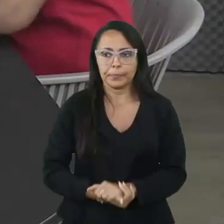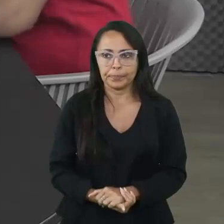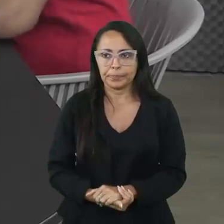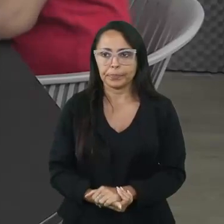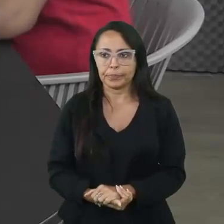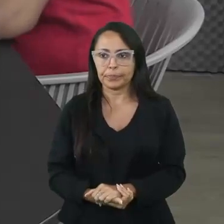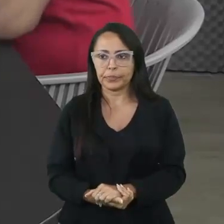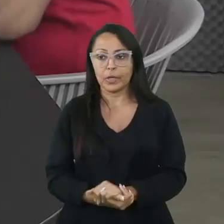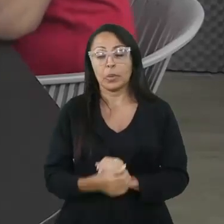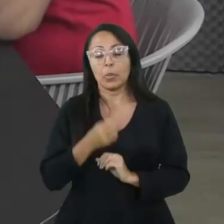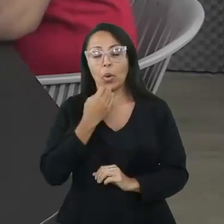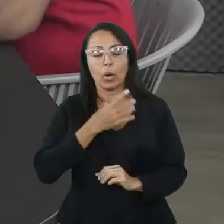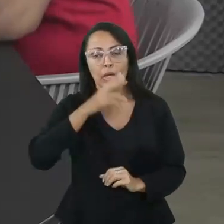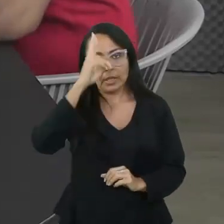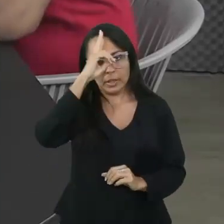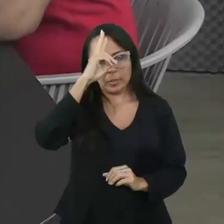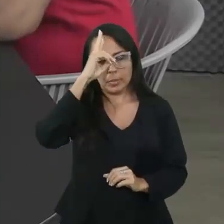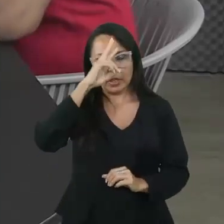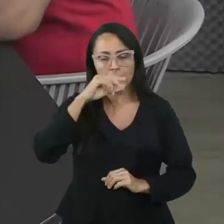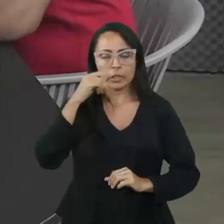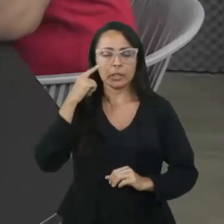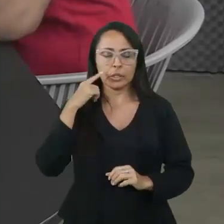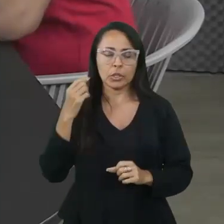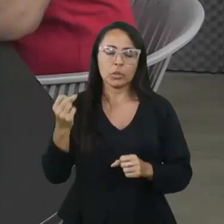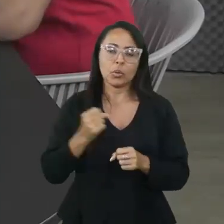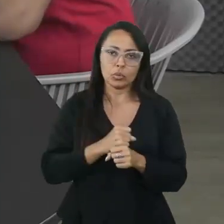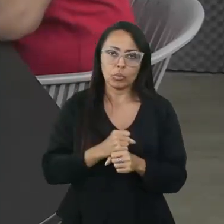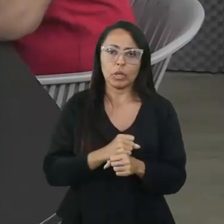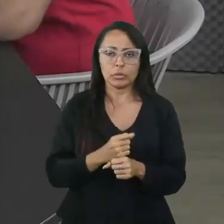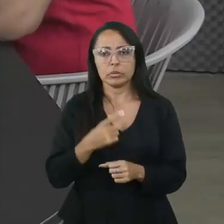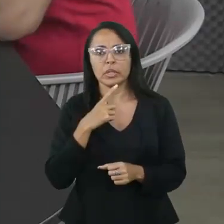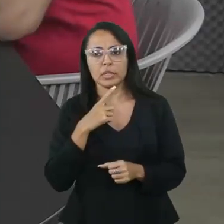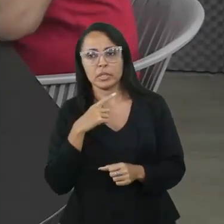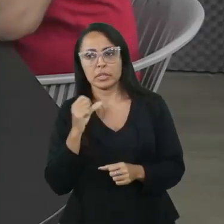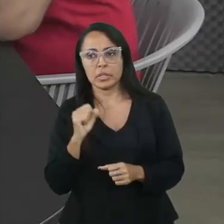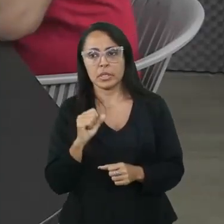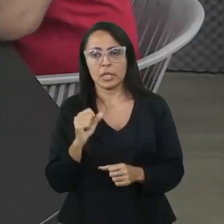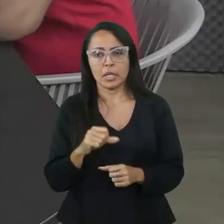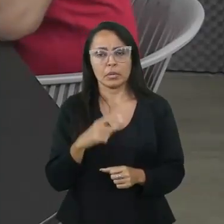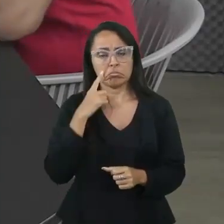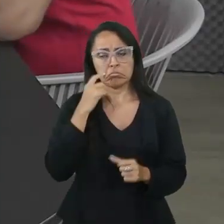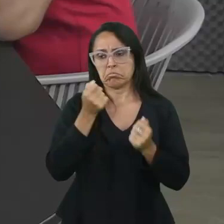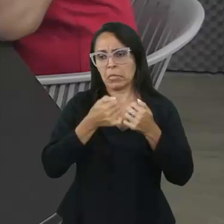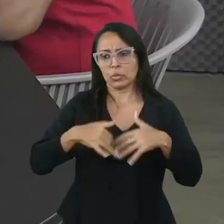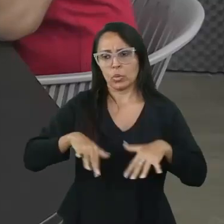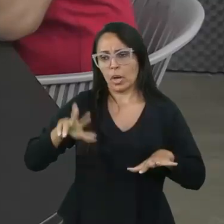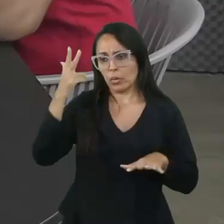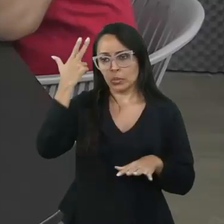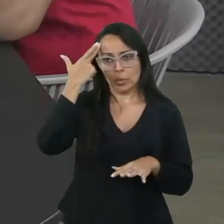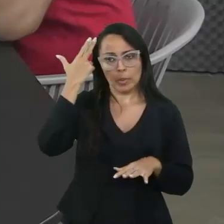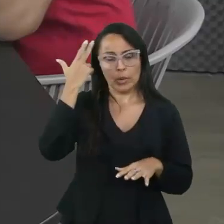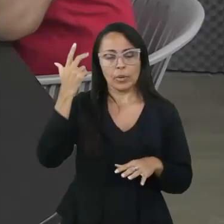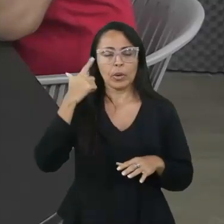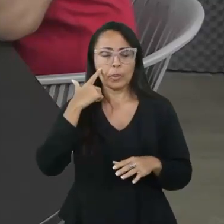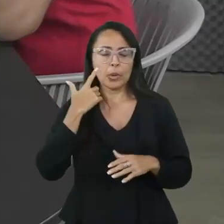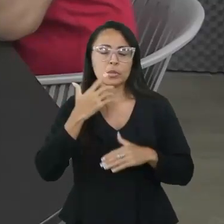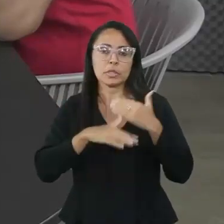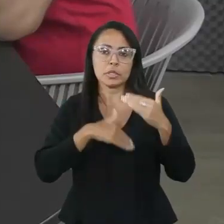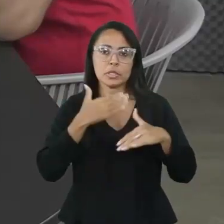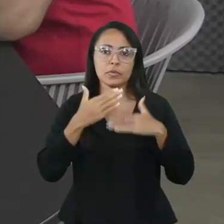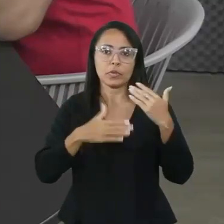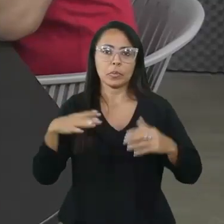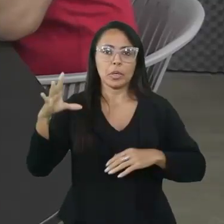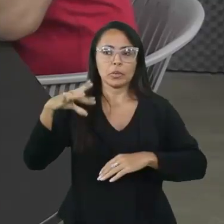de cara, lembrar as pessoas que todo ano a gente tem isso, até porque biologicamente é natural. É o processo de desenvolvimento dos